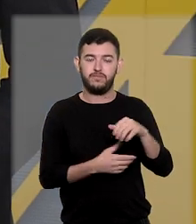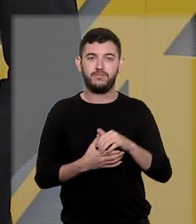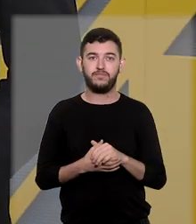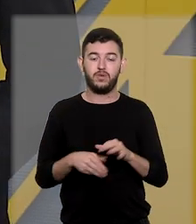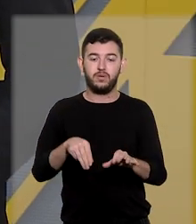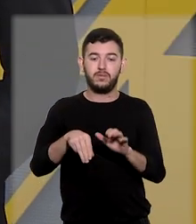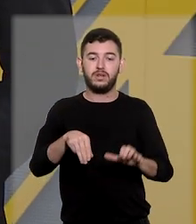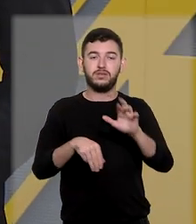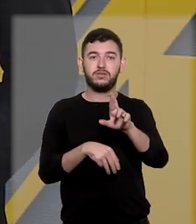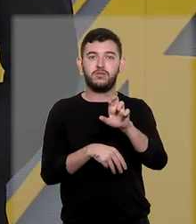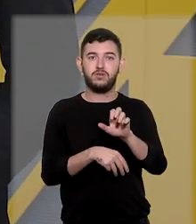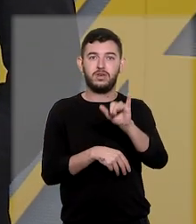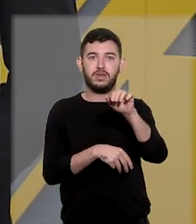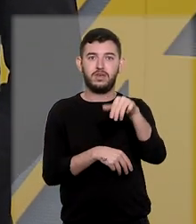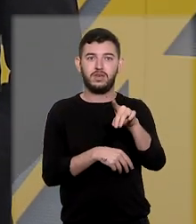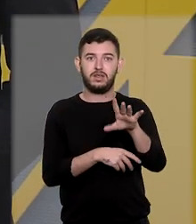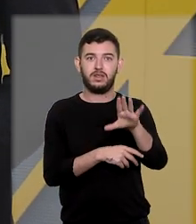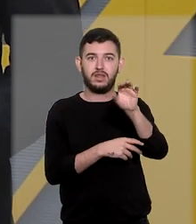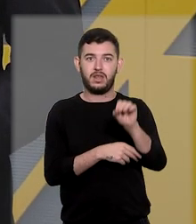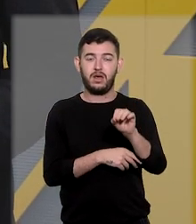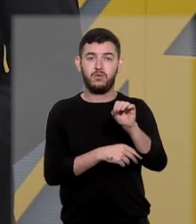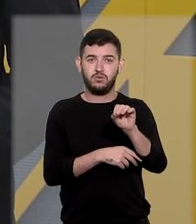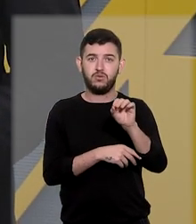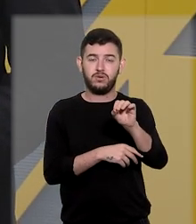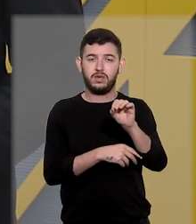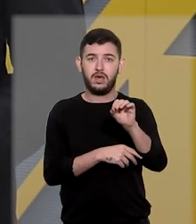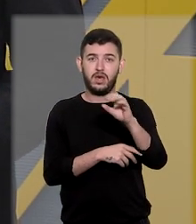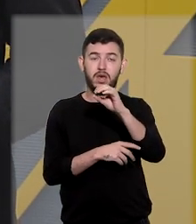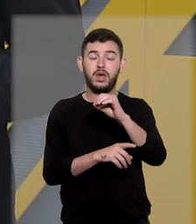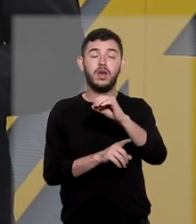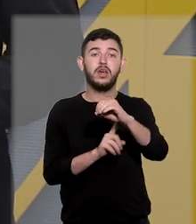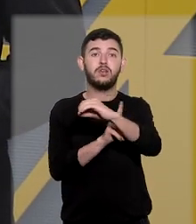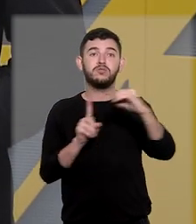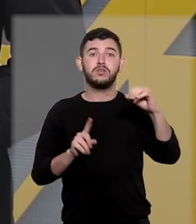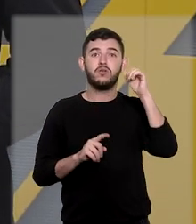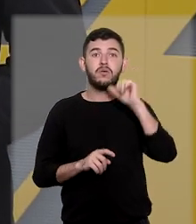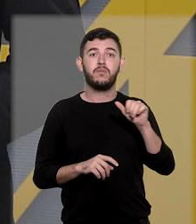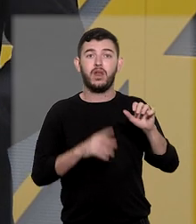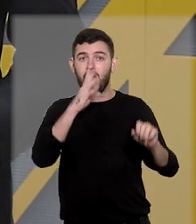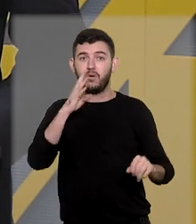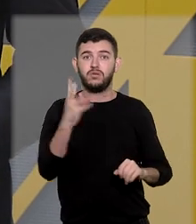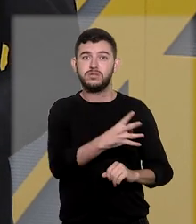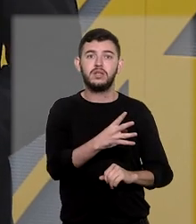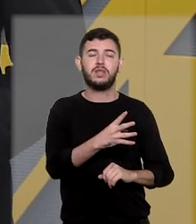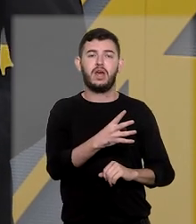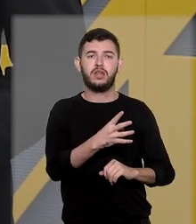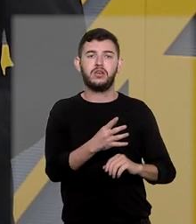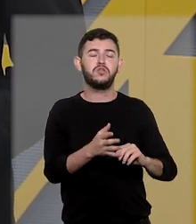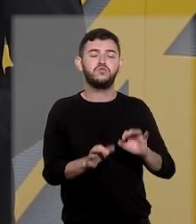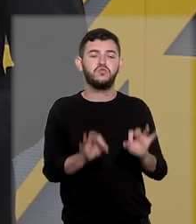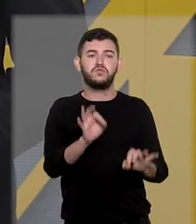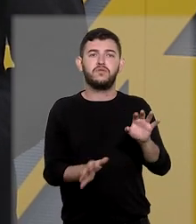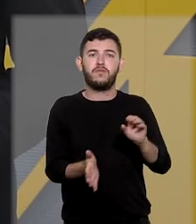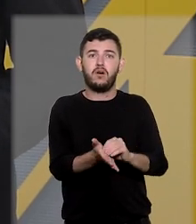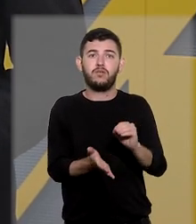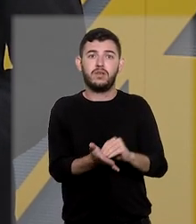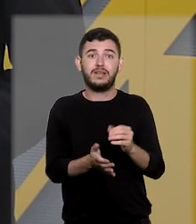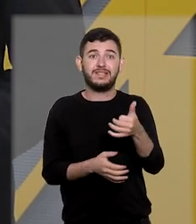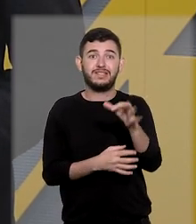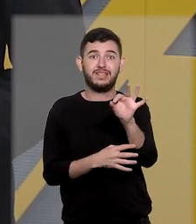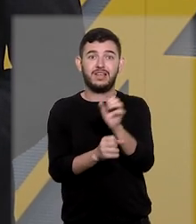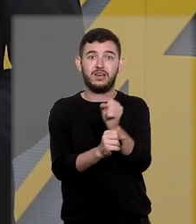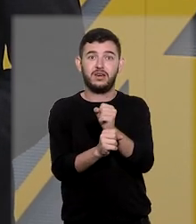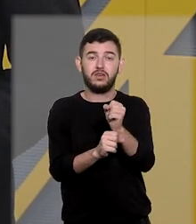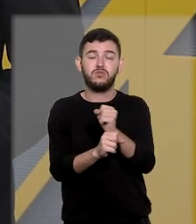O ministro Reinaldo Soares da Fonseca absolveu uma mulher que havia sido condenada injustamente a 60 anos de prisão